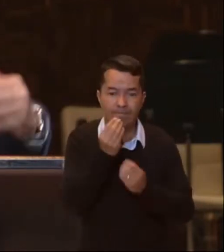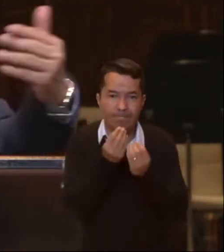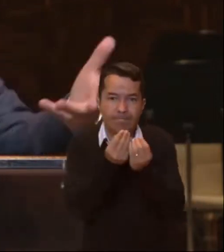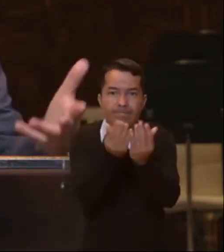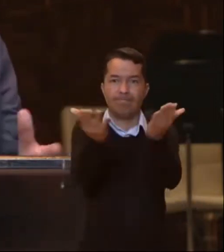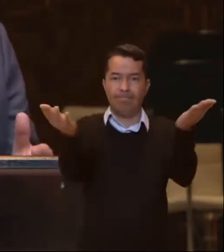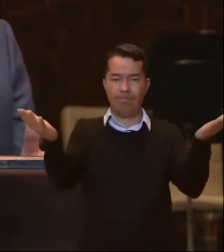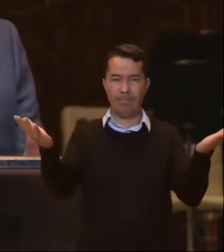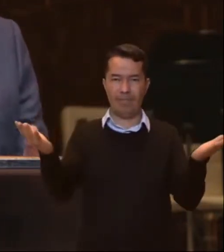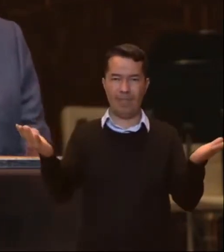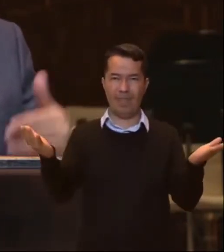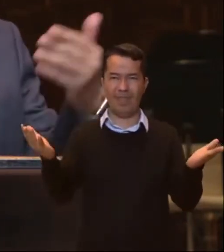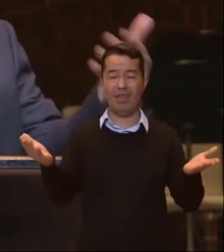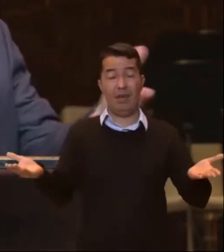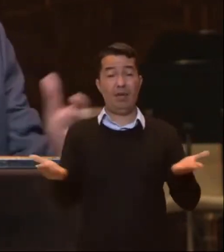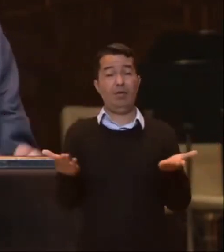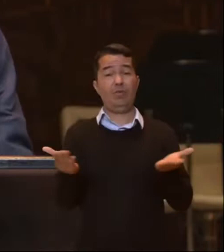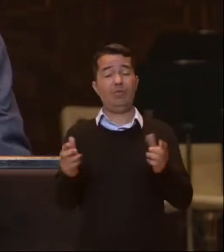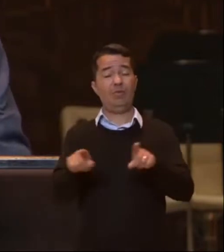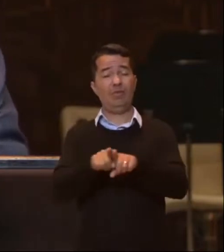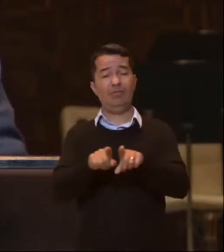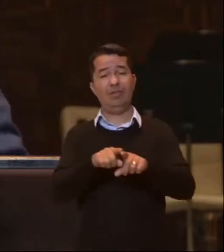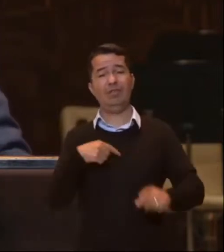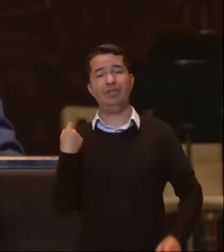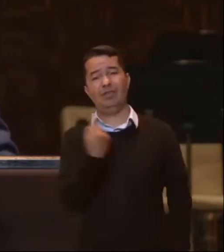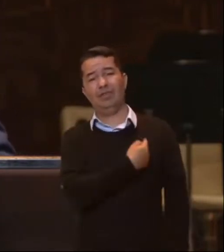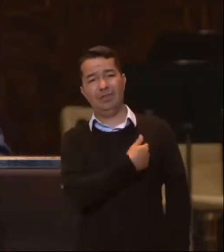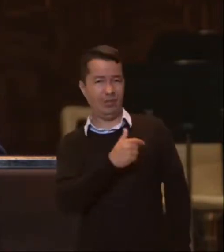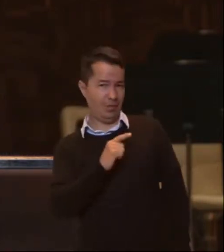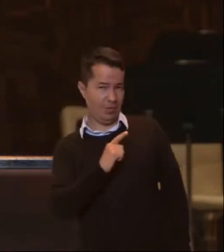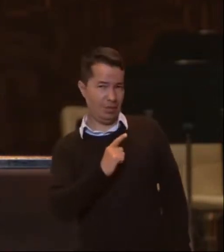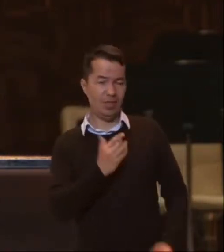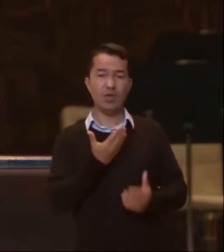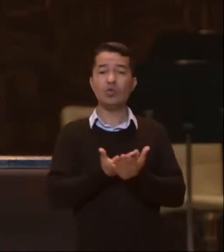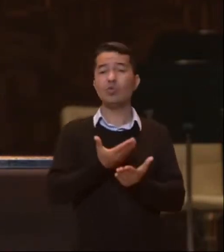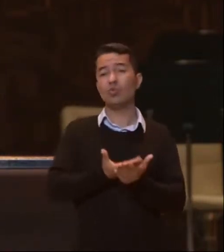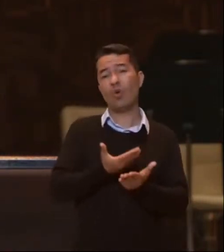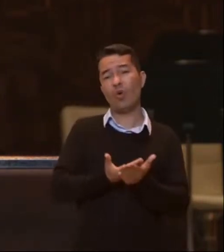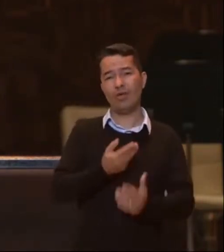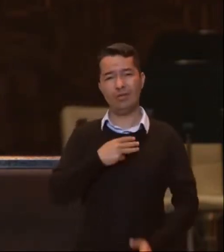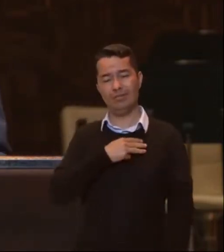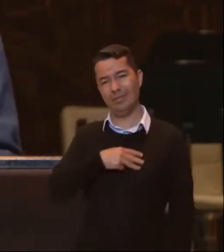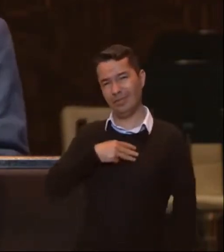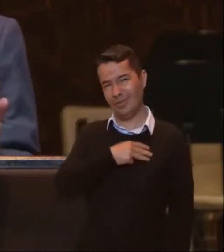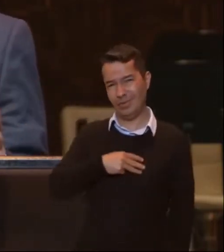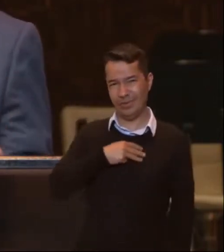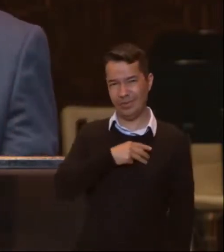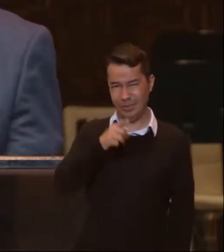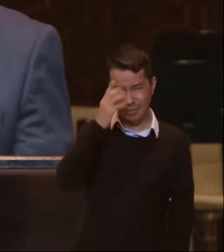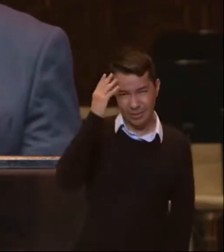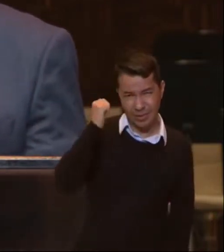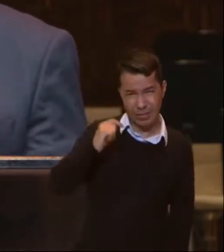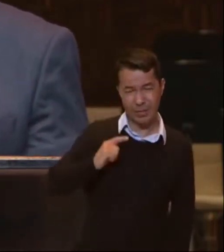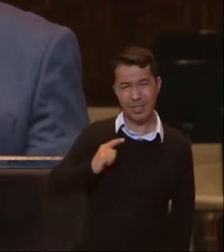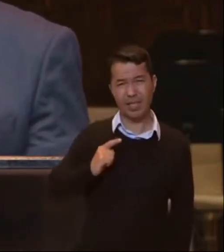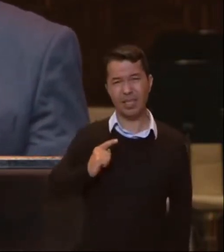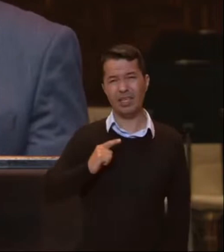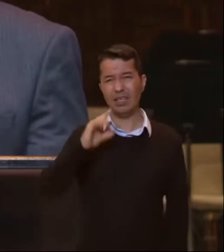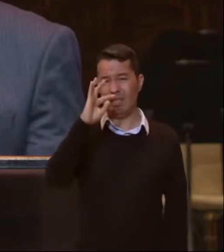abrindo escolas, como a Escola Telos. A Escola Telos tem uma filosofia muito